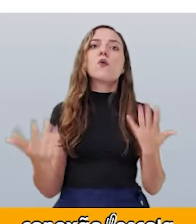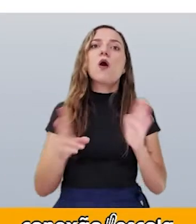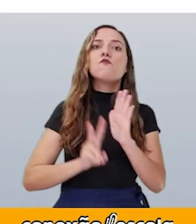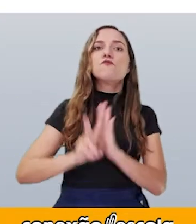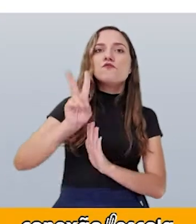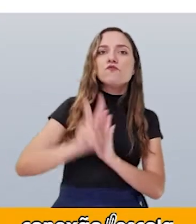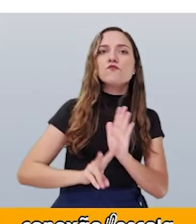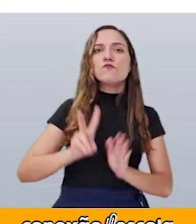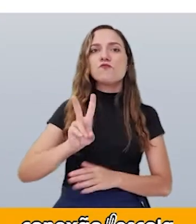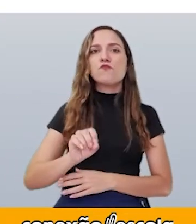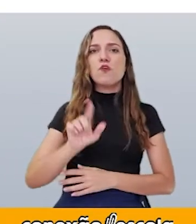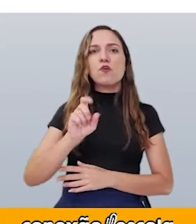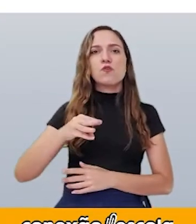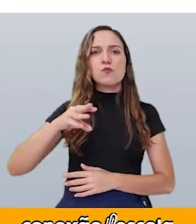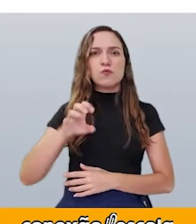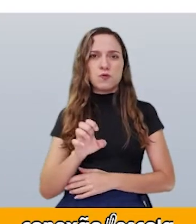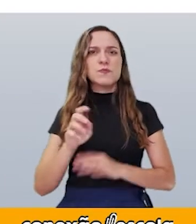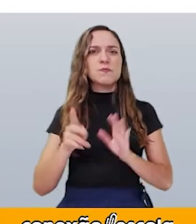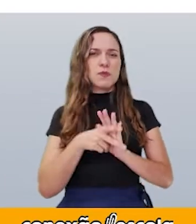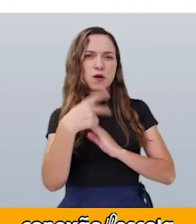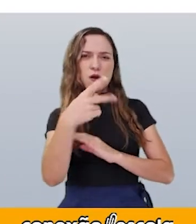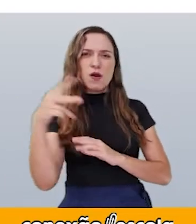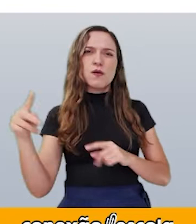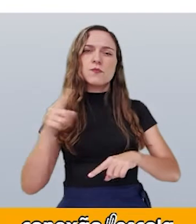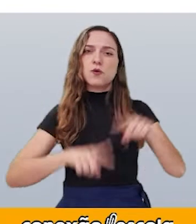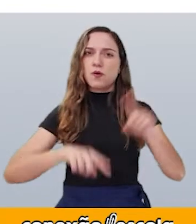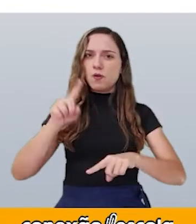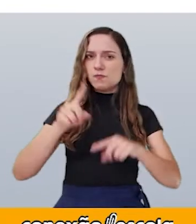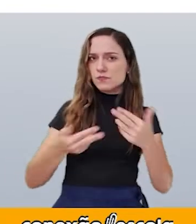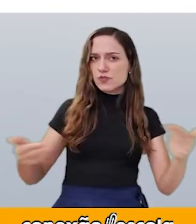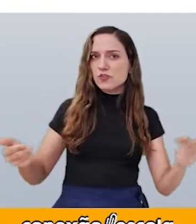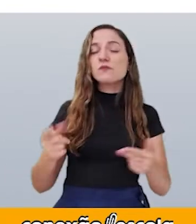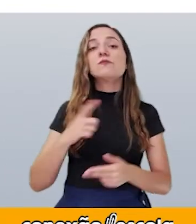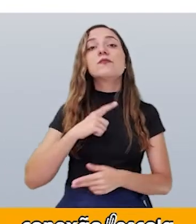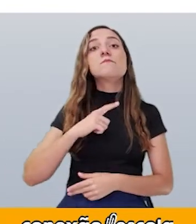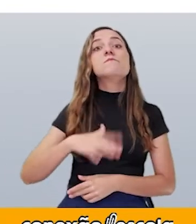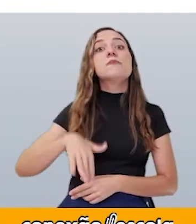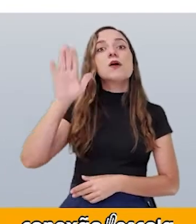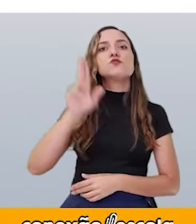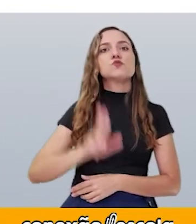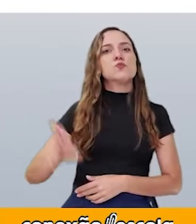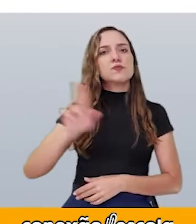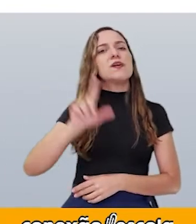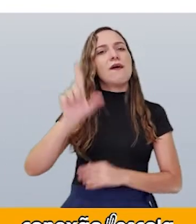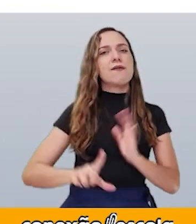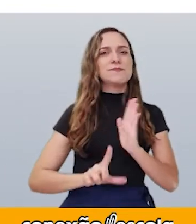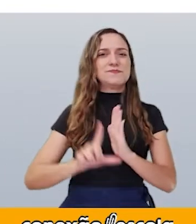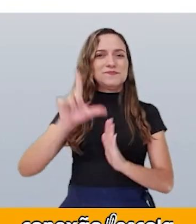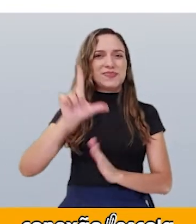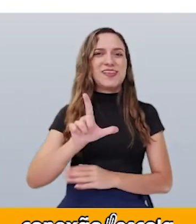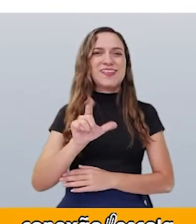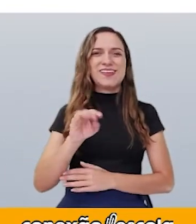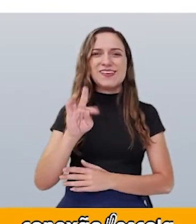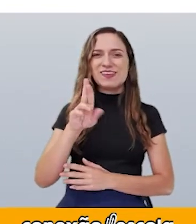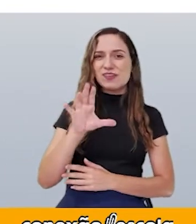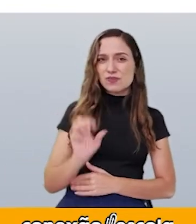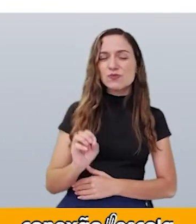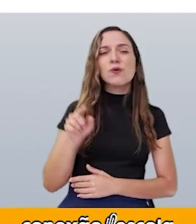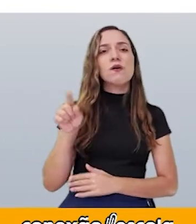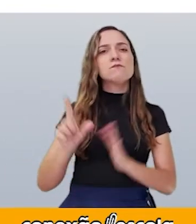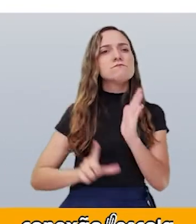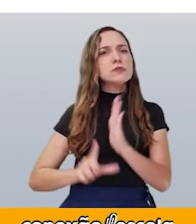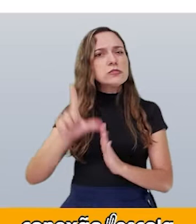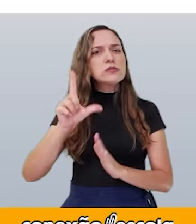dos objetos. E a mais conhecida delas é o litro, que é usado para medir